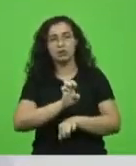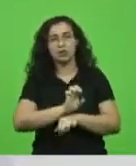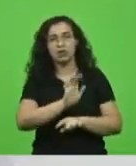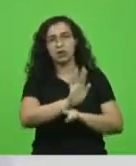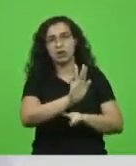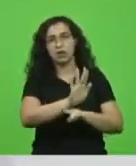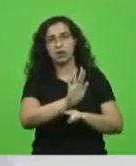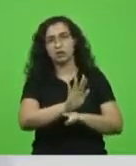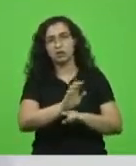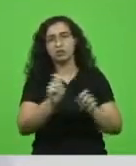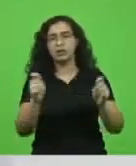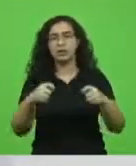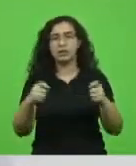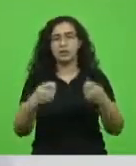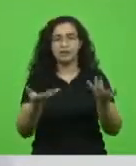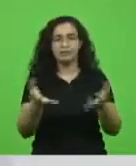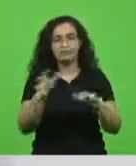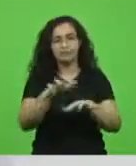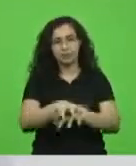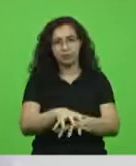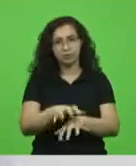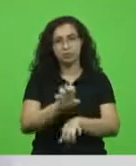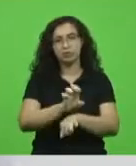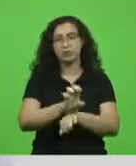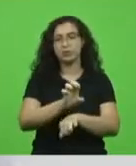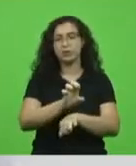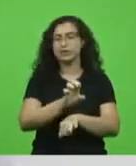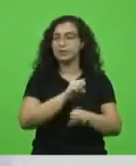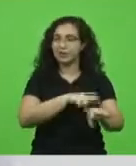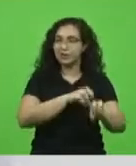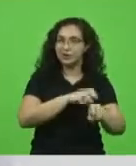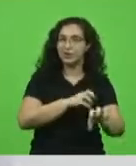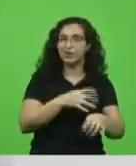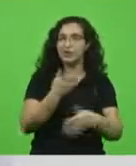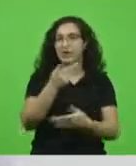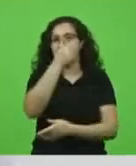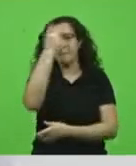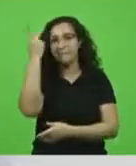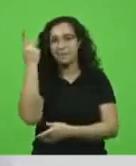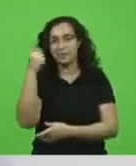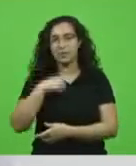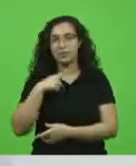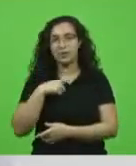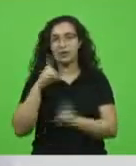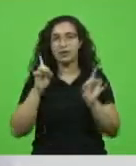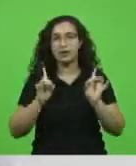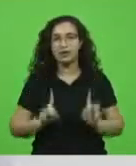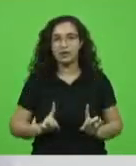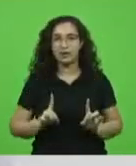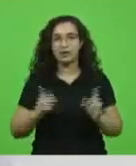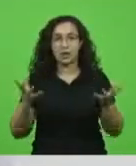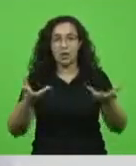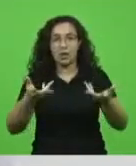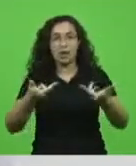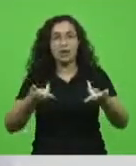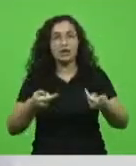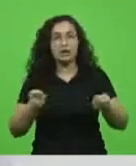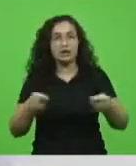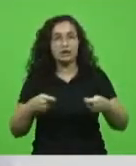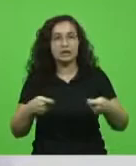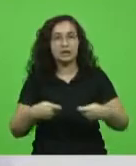para que possibilitem a inclusão escolar das pessoas com deficiência na qualidade e efetividade.